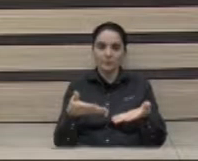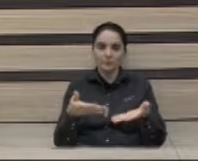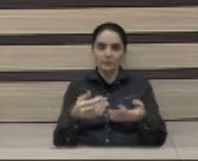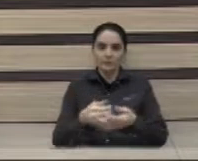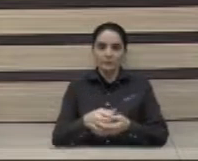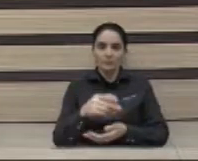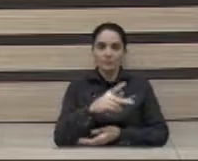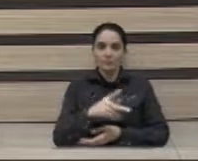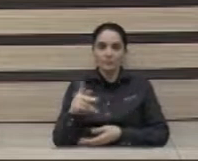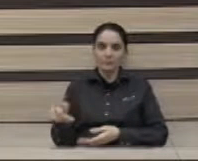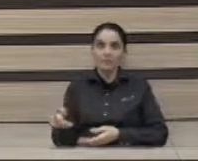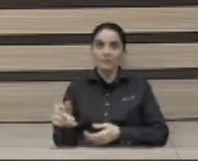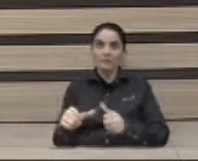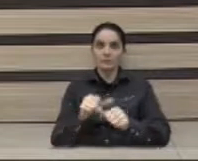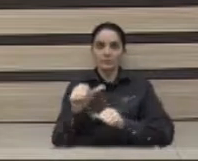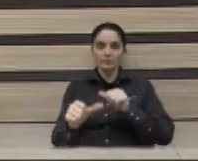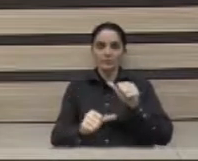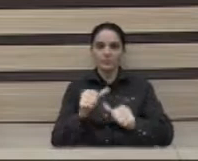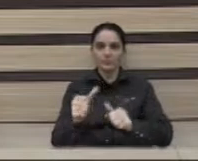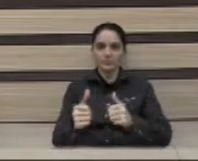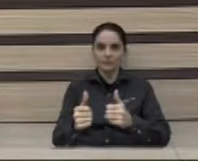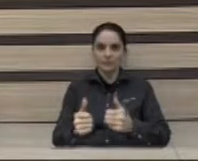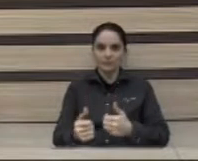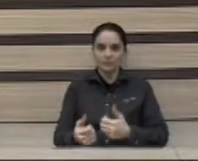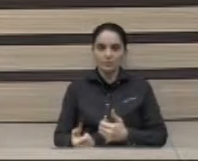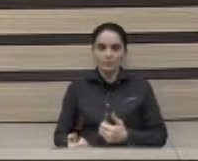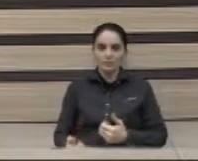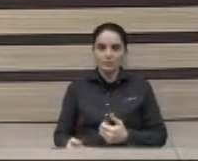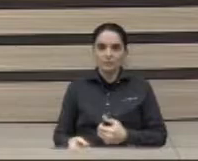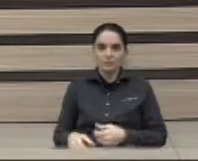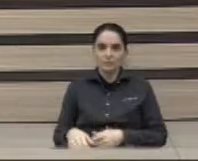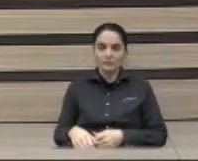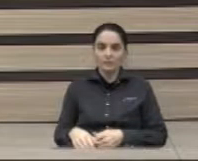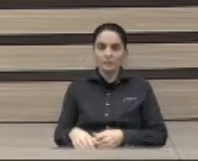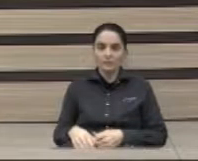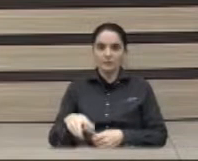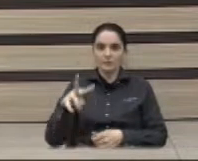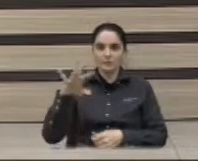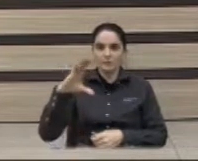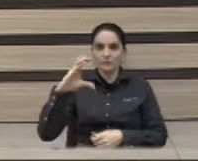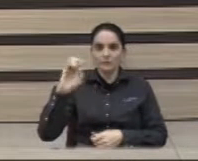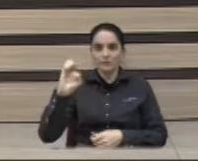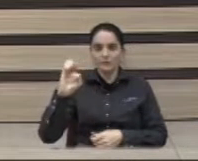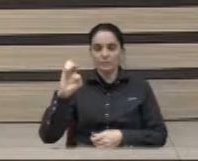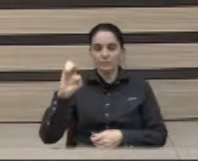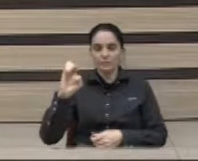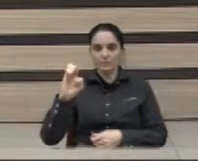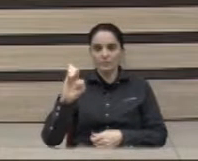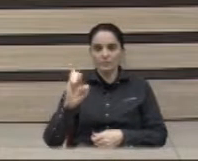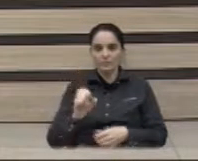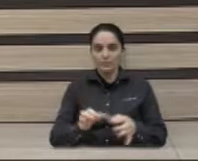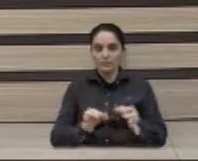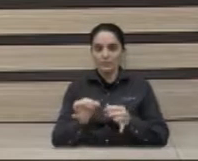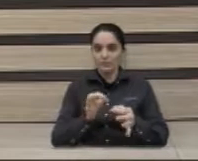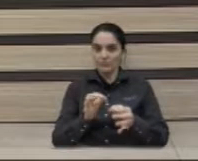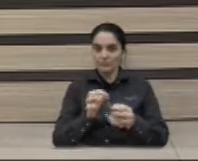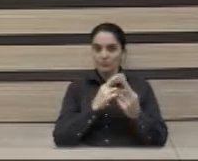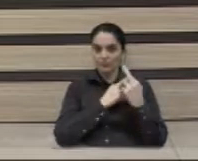presidência para o vice-presidente, porque se trata de um projeto de minha autoria.